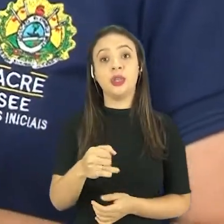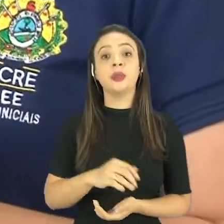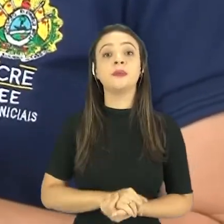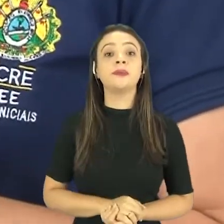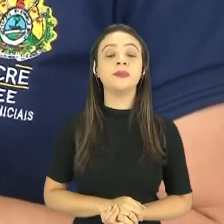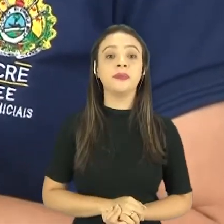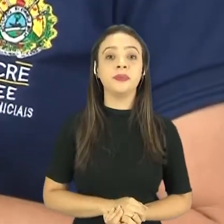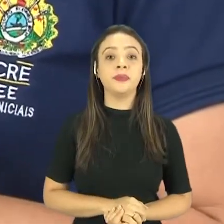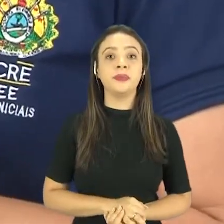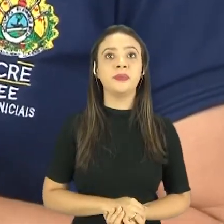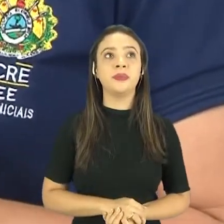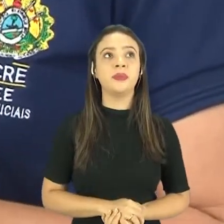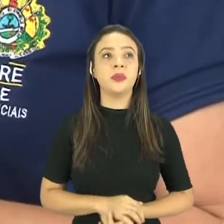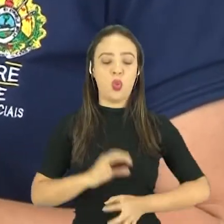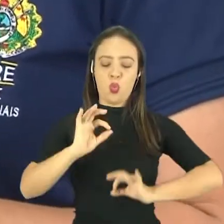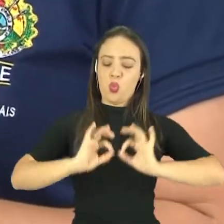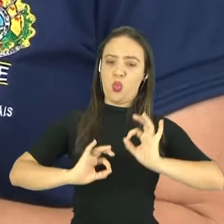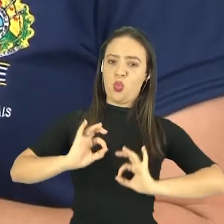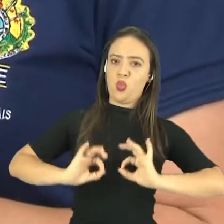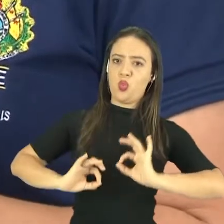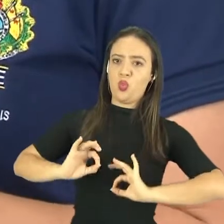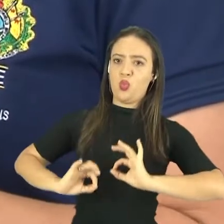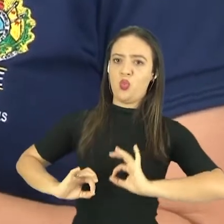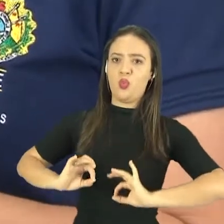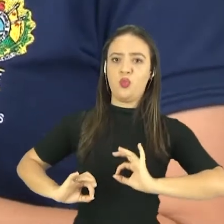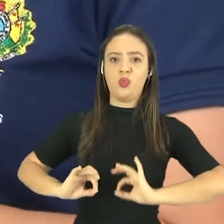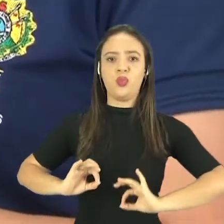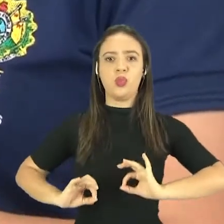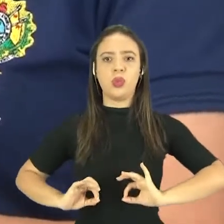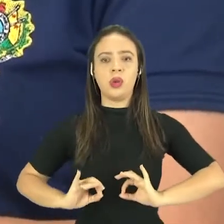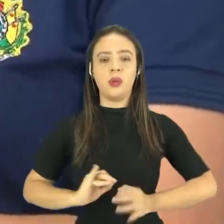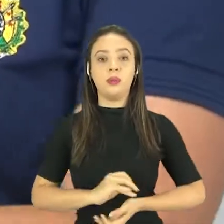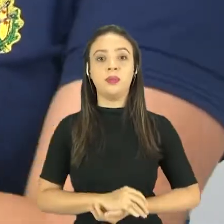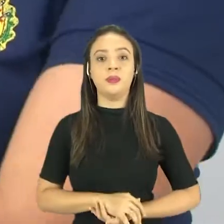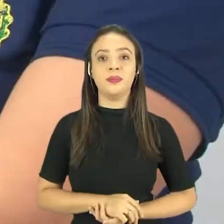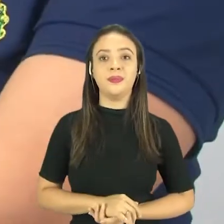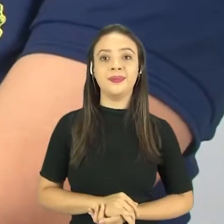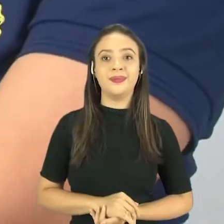todo enfeitado aí, ok? Vamos lá.